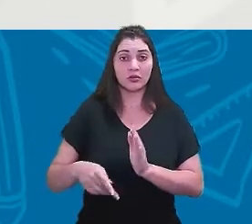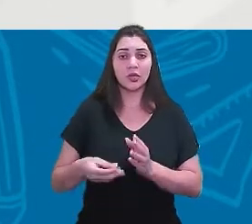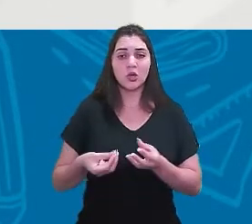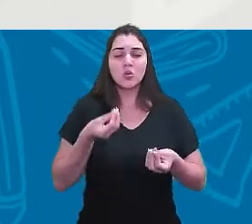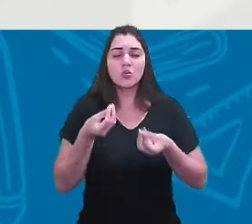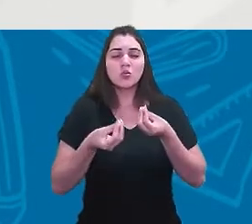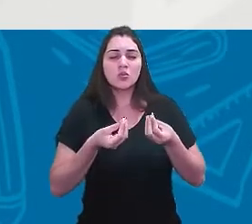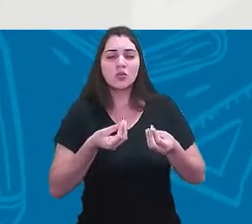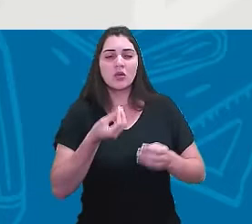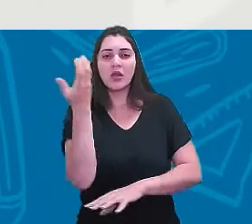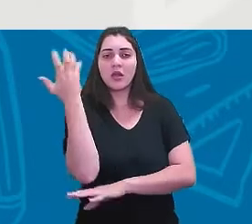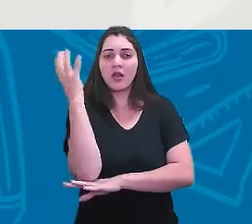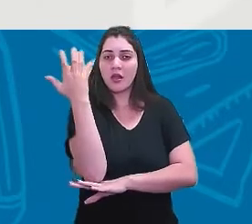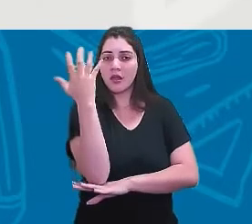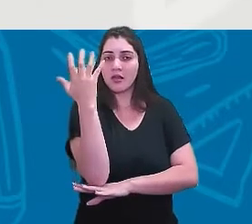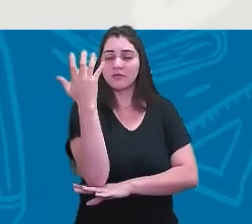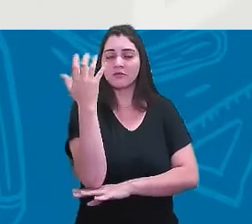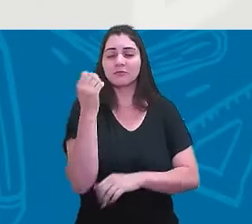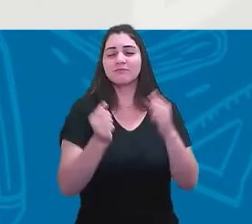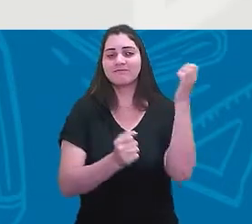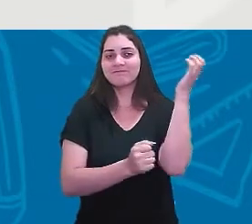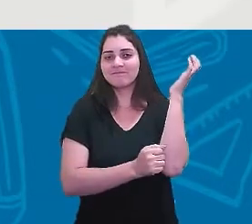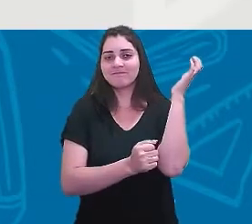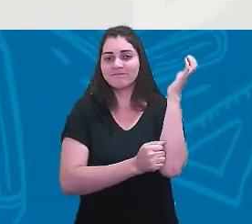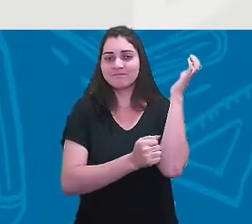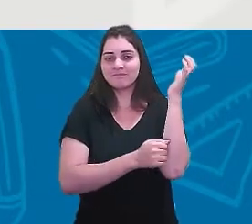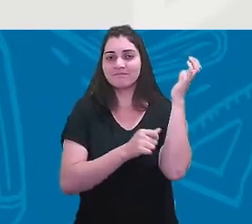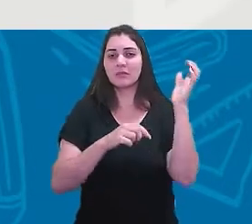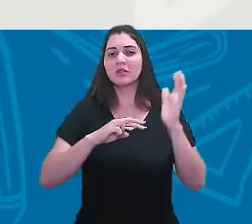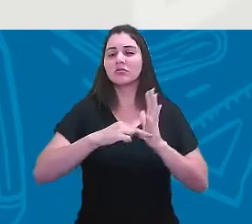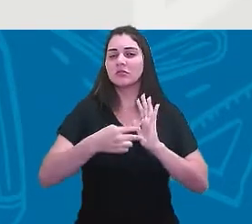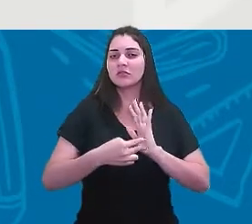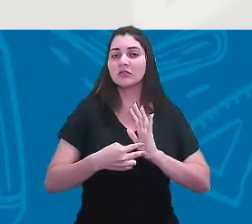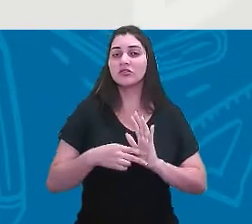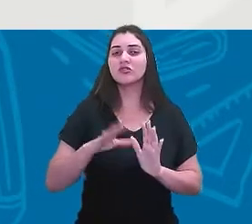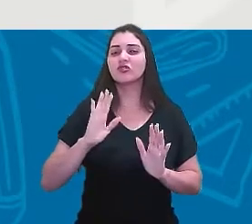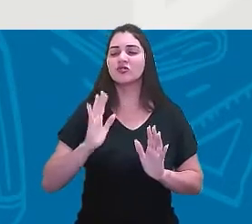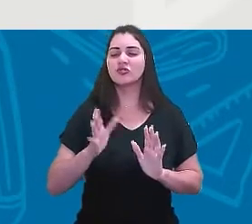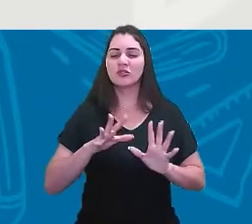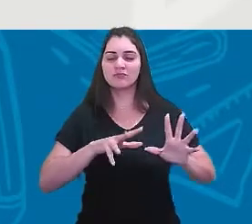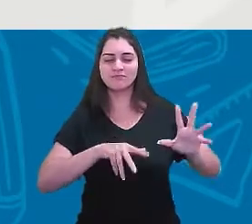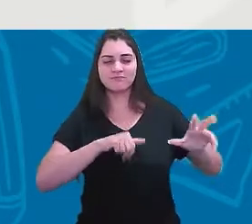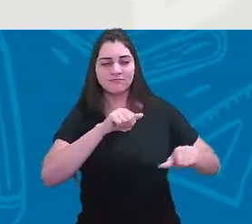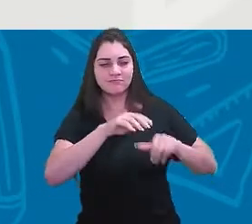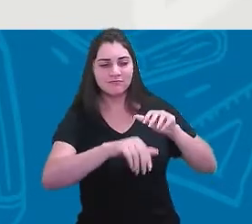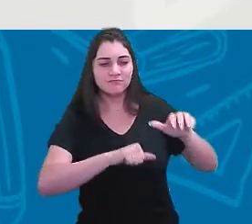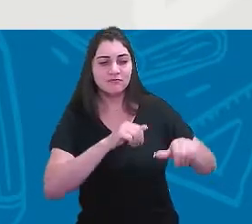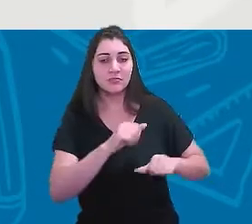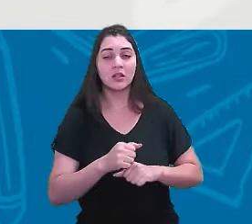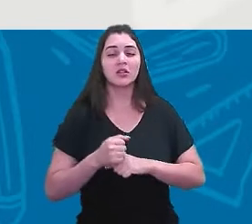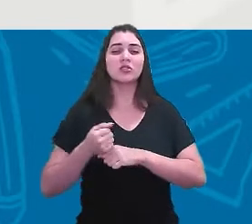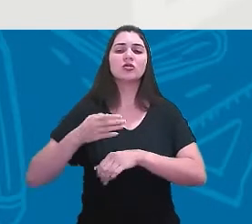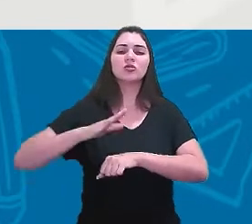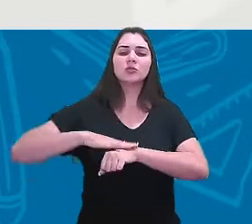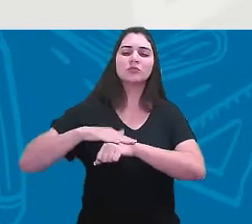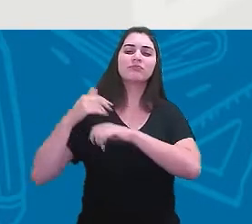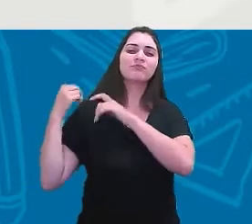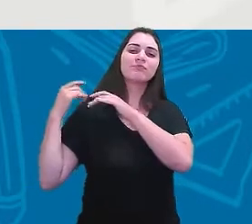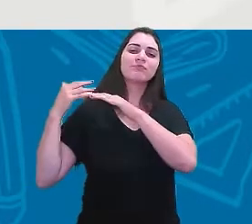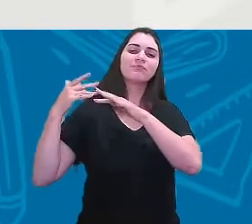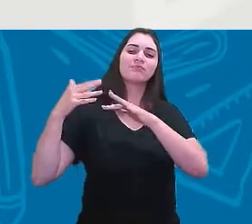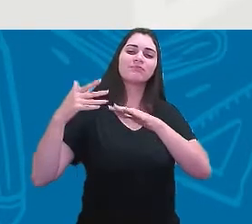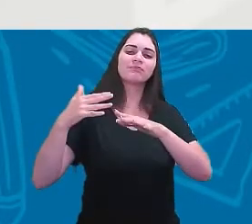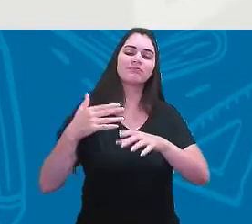né, que é o símbolo da Mata Atlântica, o pau-brasil, né, ela já era muito explorada desde a época da nossa colonização, né,